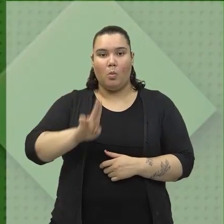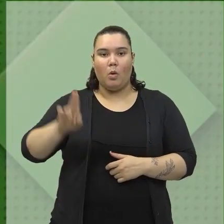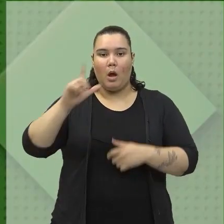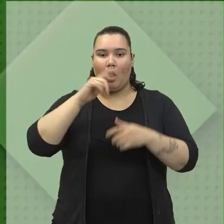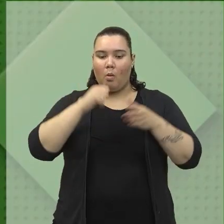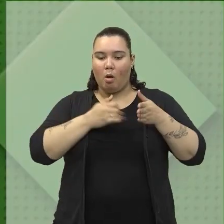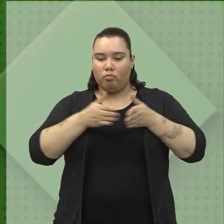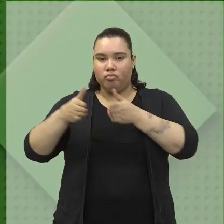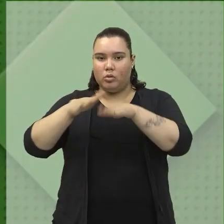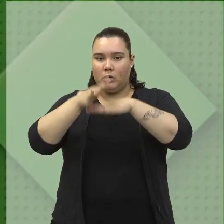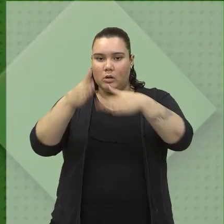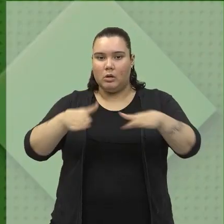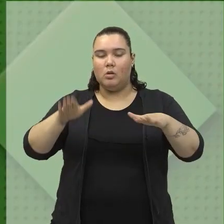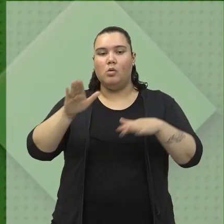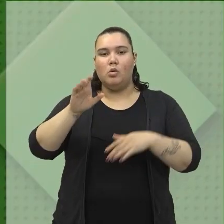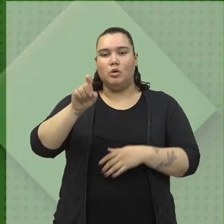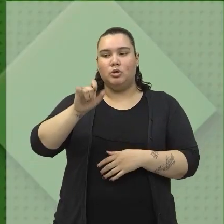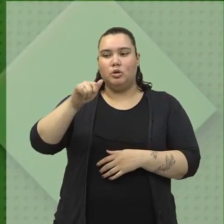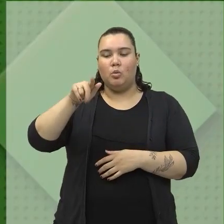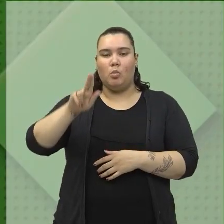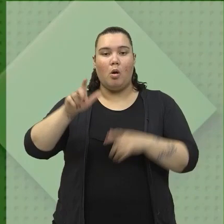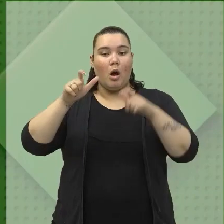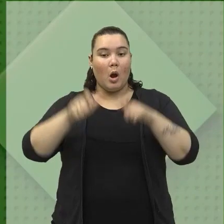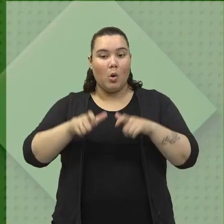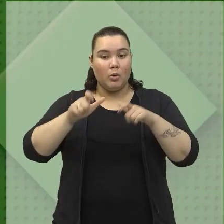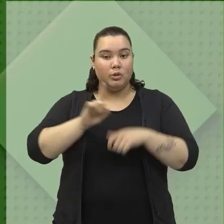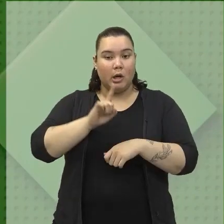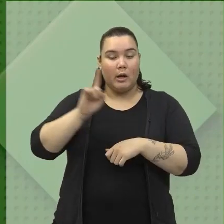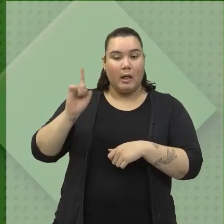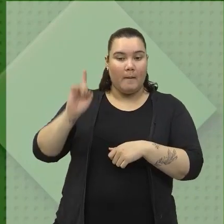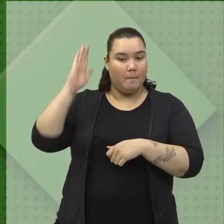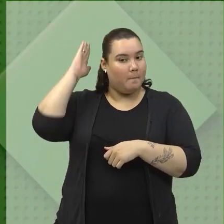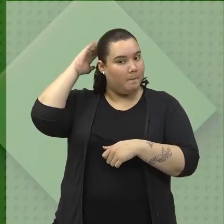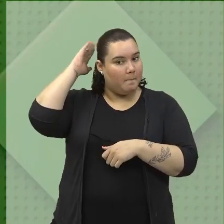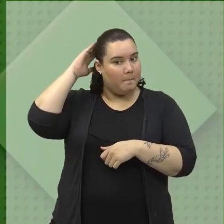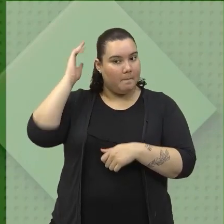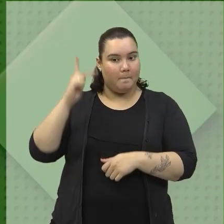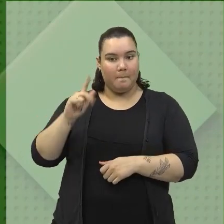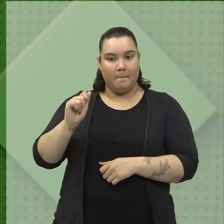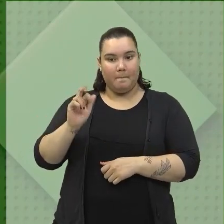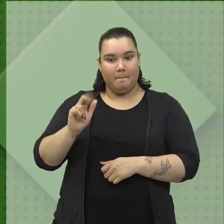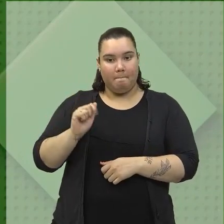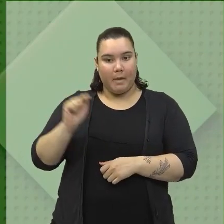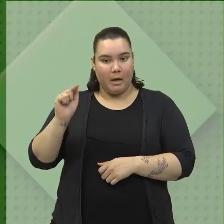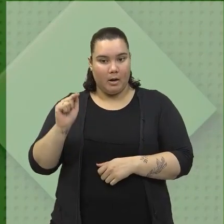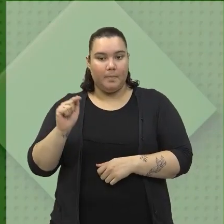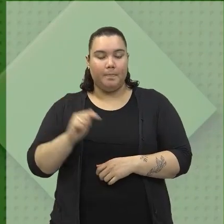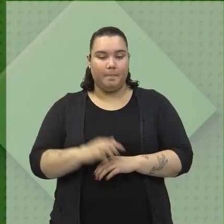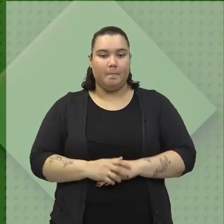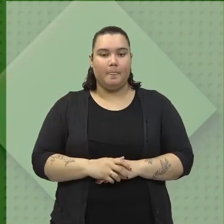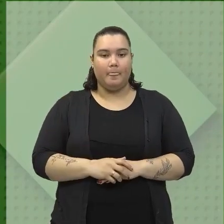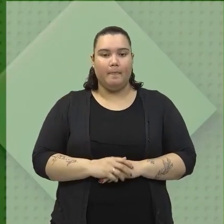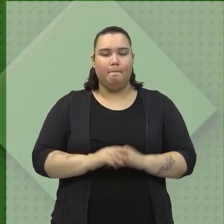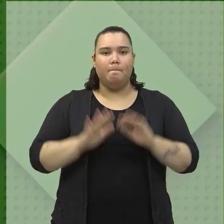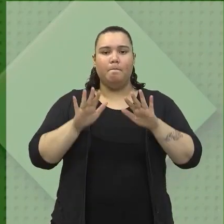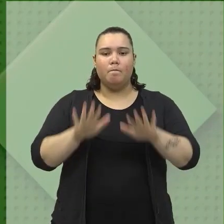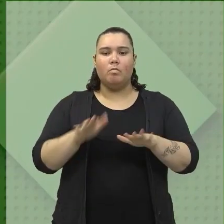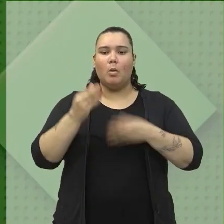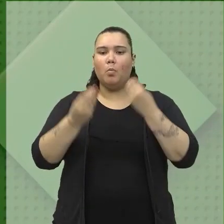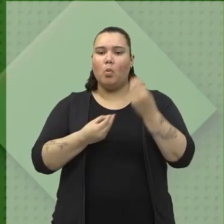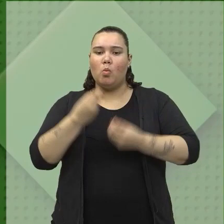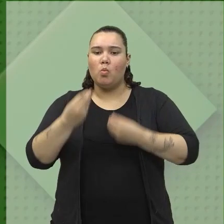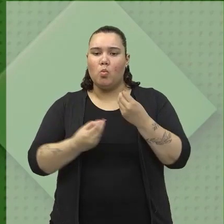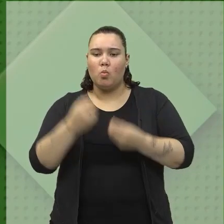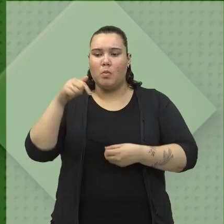né, e fica localizada aí no estado do Pará. Então a gente pôde observar um pouco mais dessas usinas, mas e aí, como é que funcionam